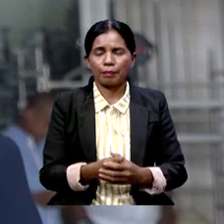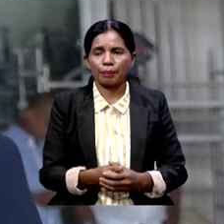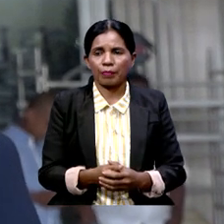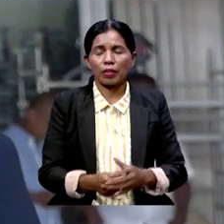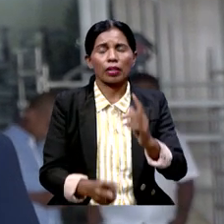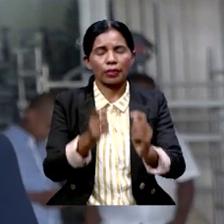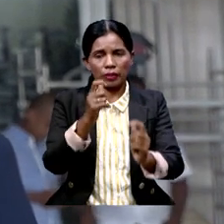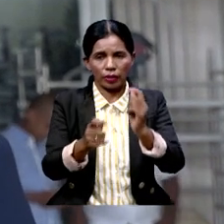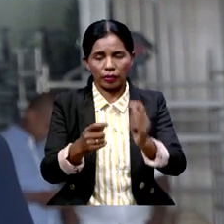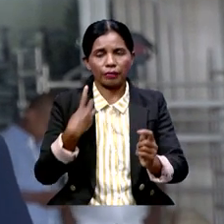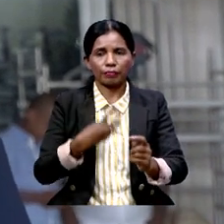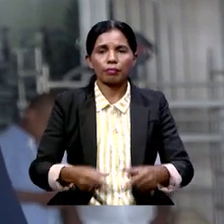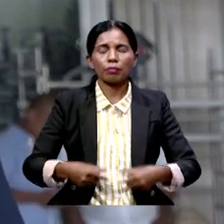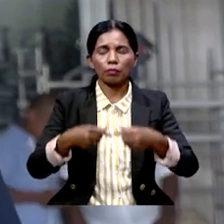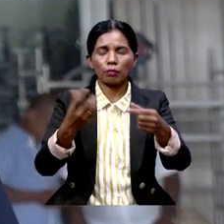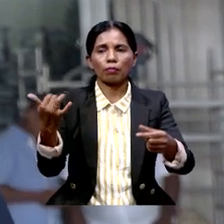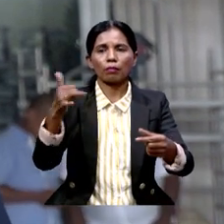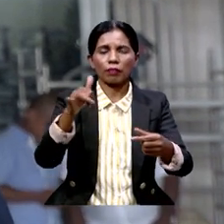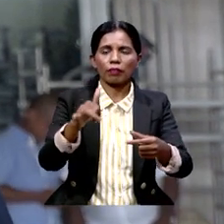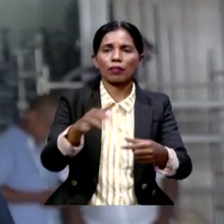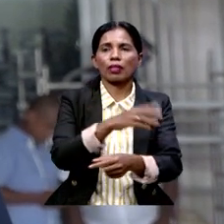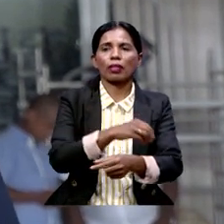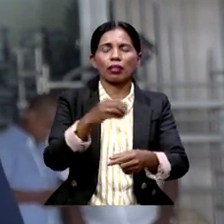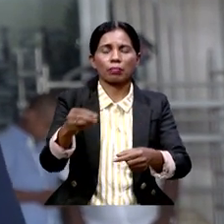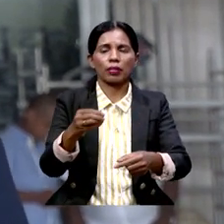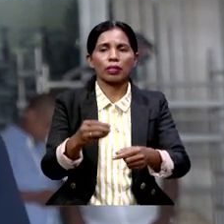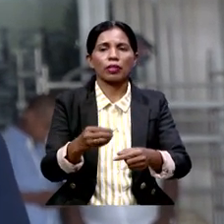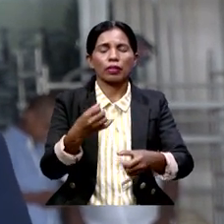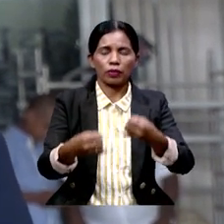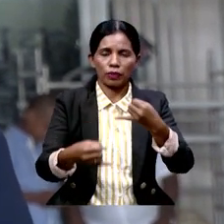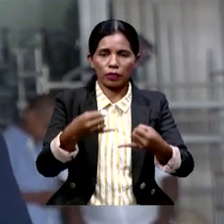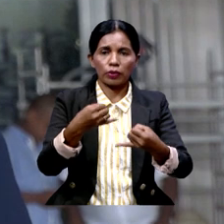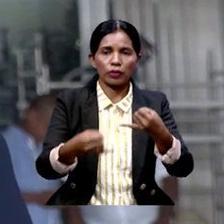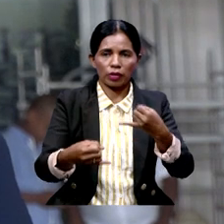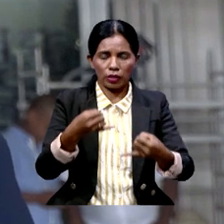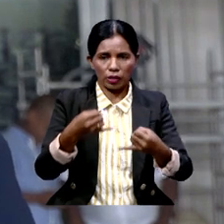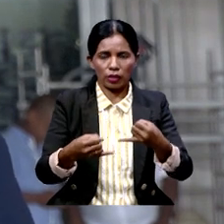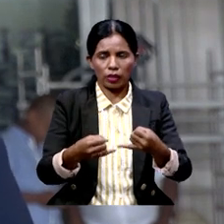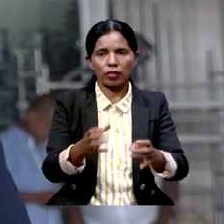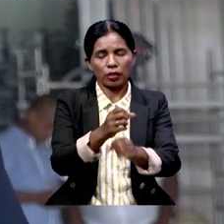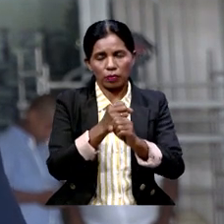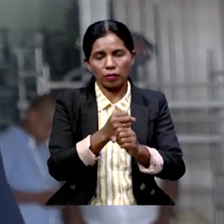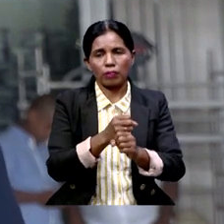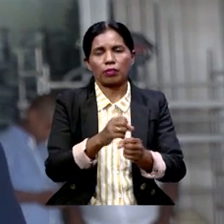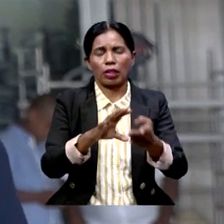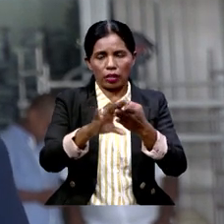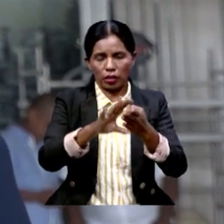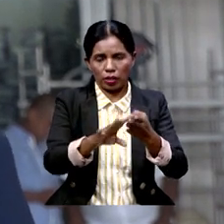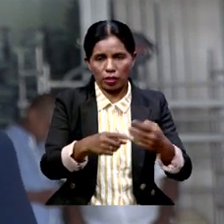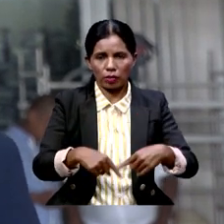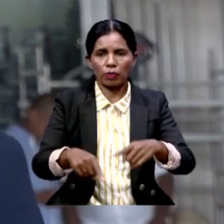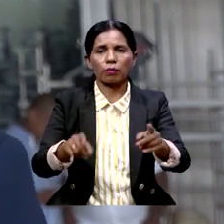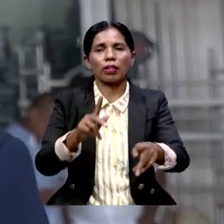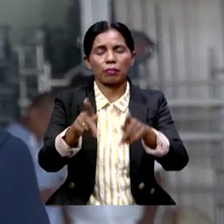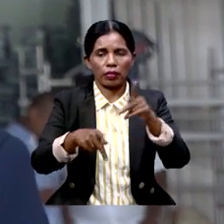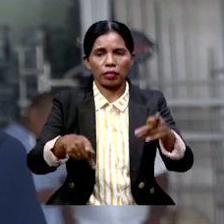Tribunal de Recursos, que exerce a competência com o Supremo Tribunal de Justiça, sim, o processo de nem, e ralo que a instituição vai a juiz ir,